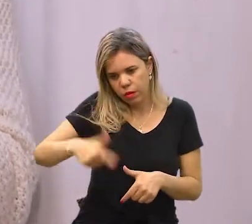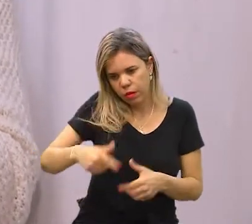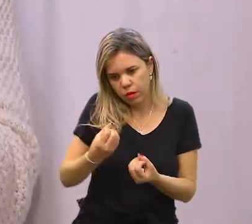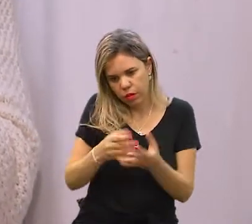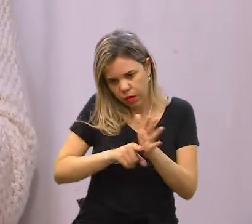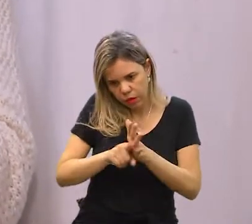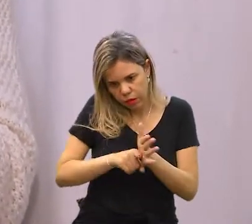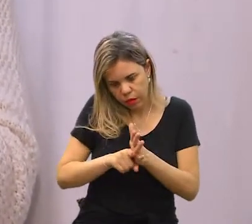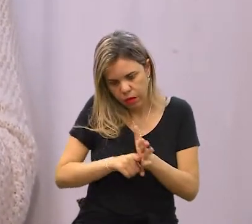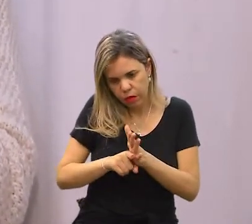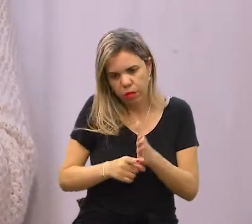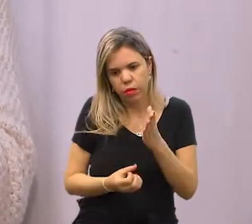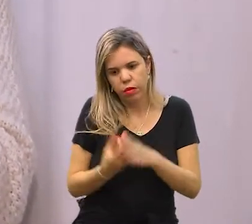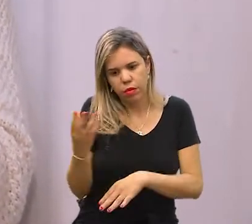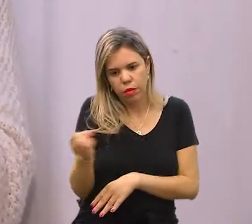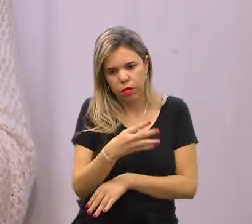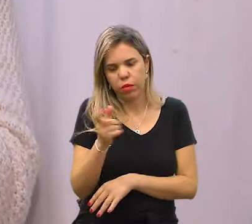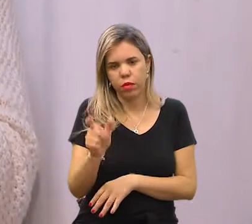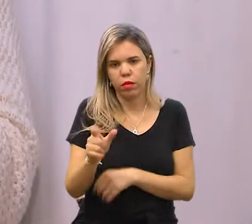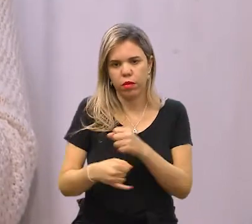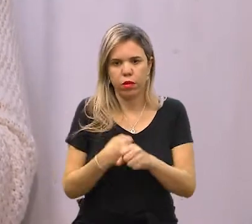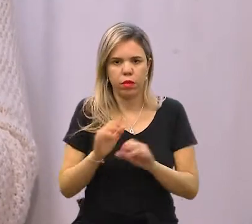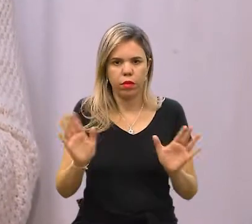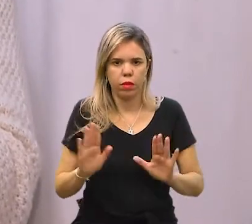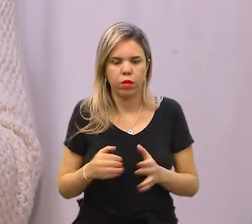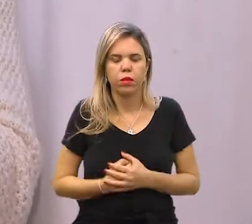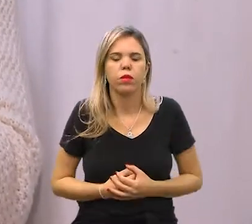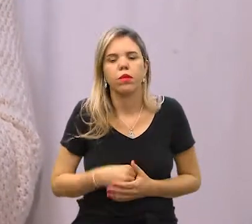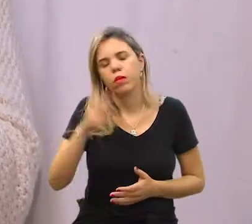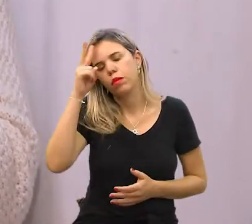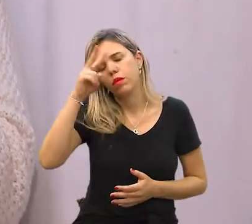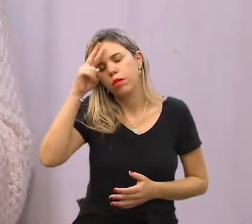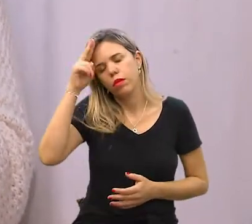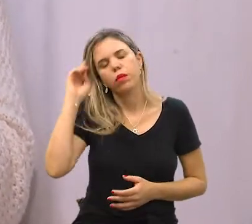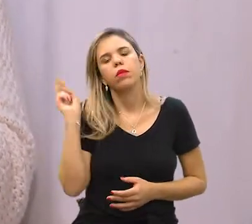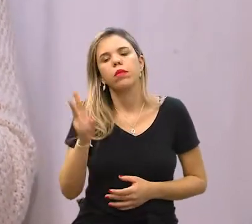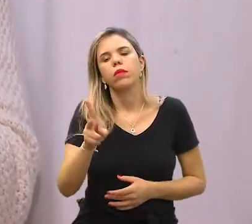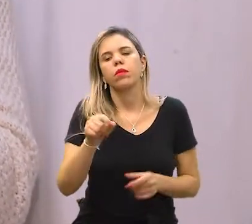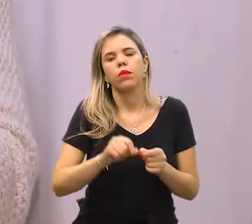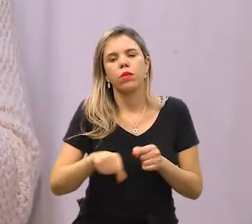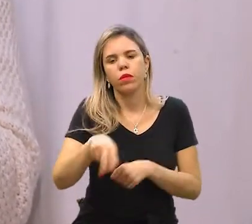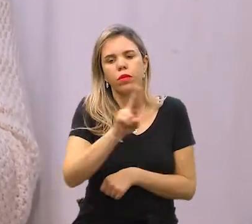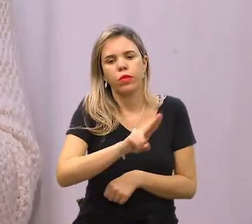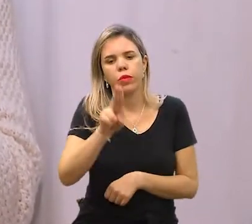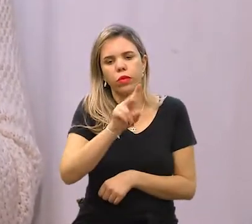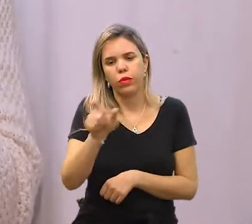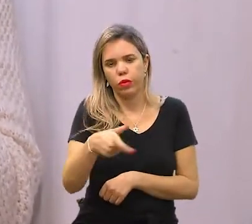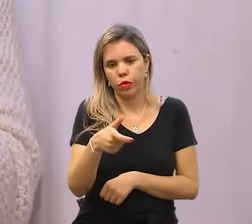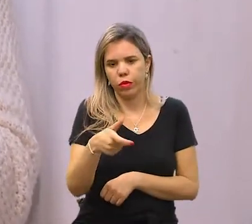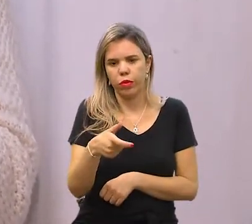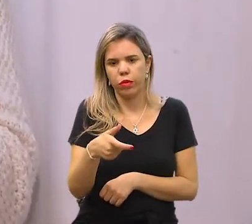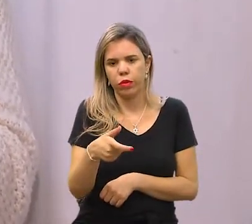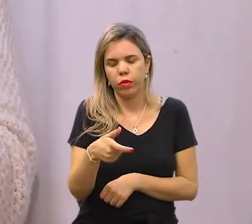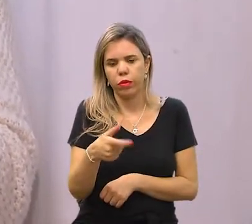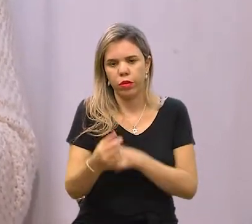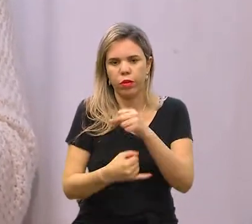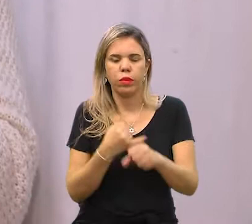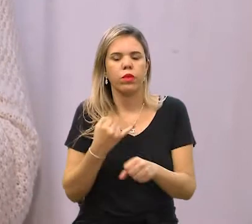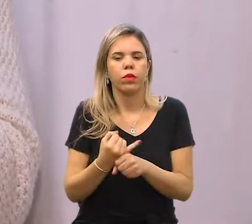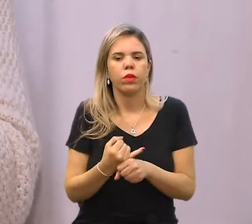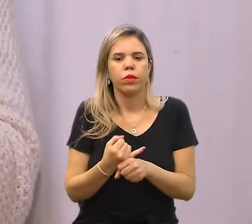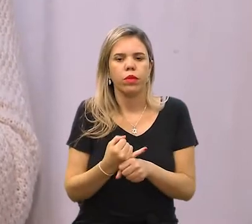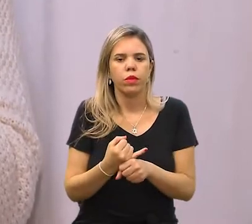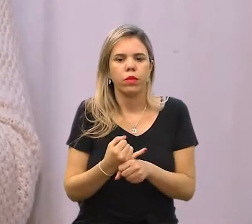as informações ou gerando um novo cartão virtual. Mas vale lembrar que sempre que você for utilizar um cartão na